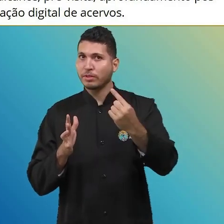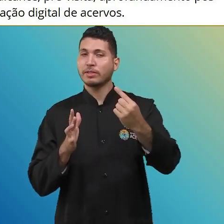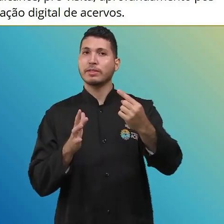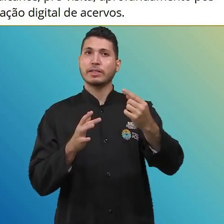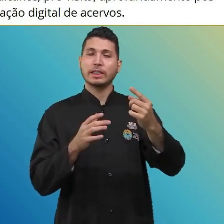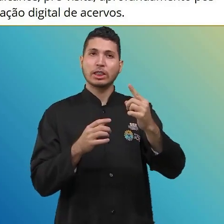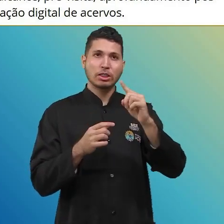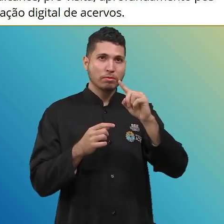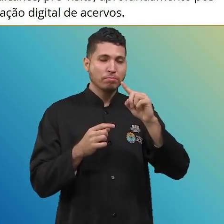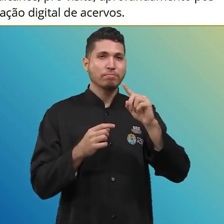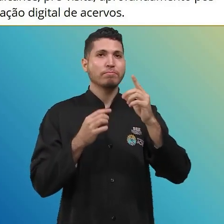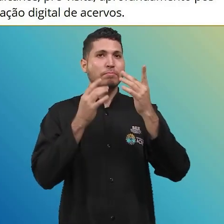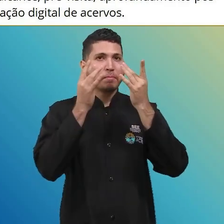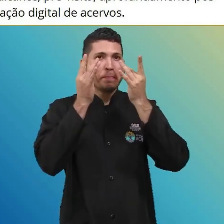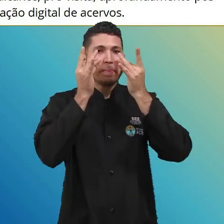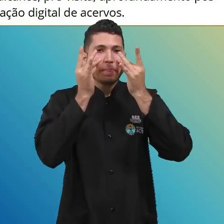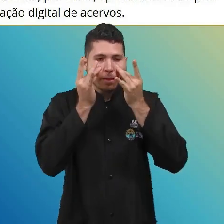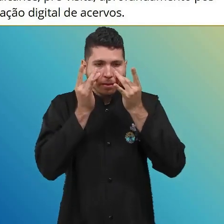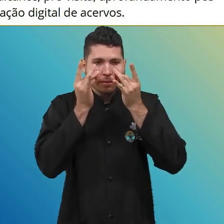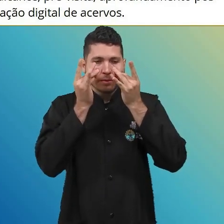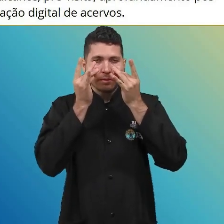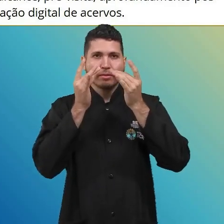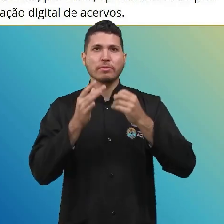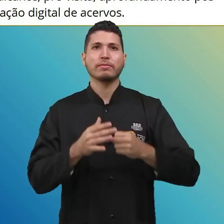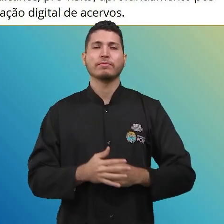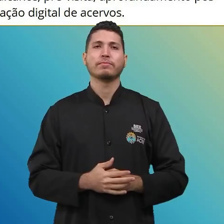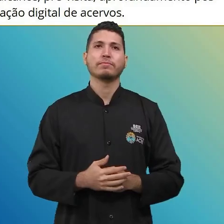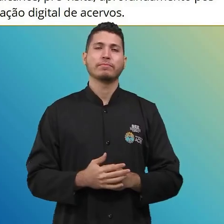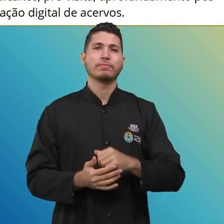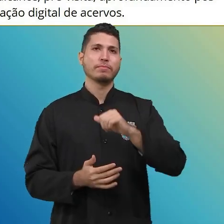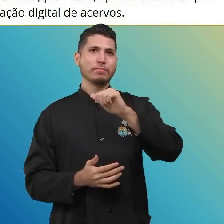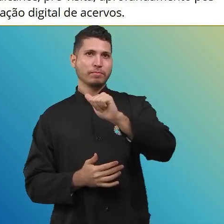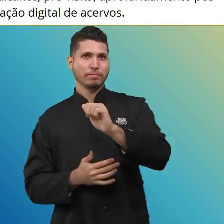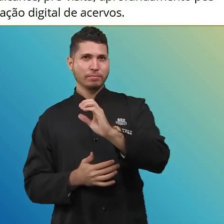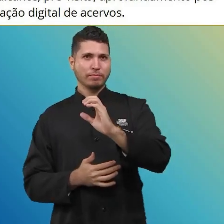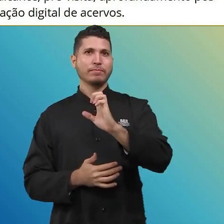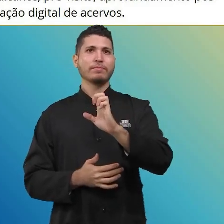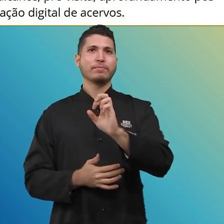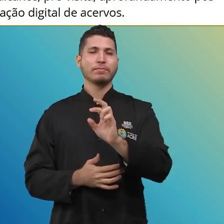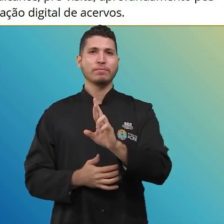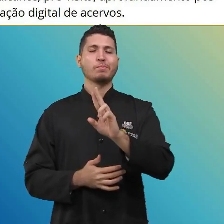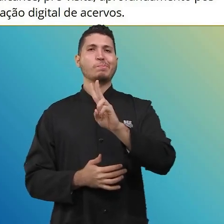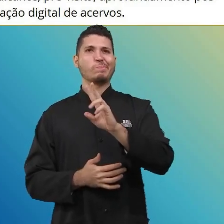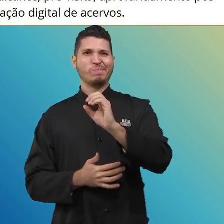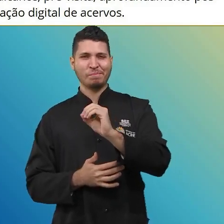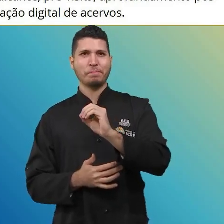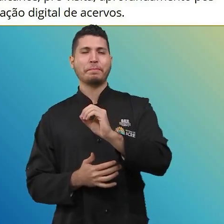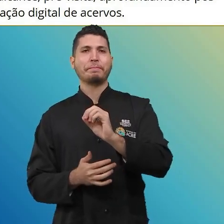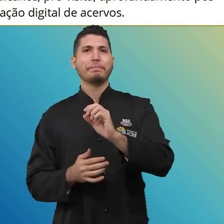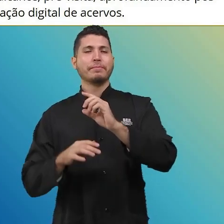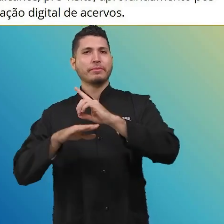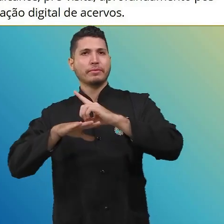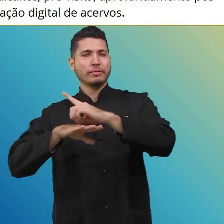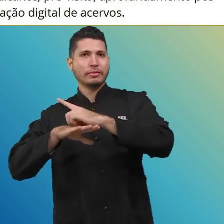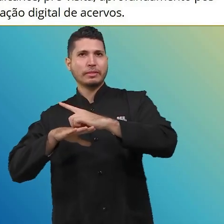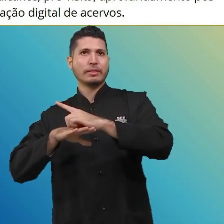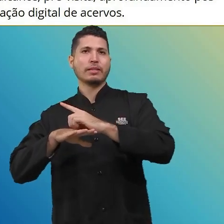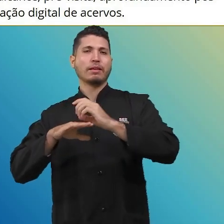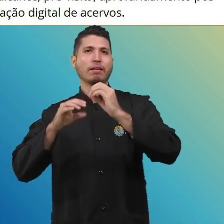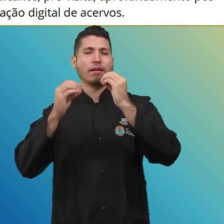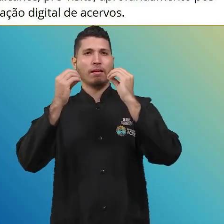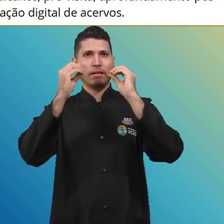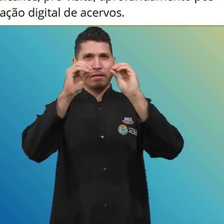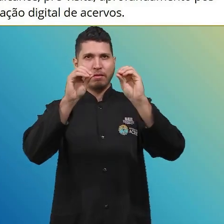a preservação do acervo digital. Uma vez que está lá na plataforma ou na internet,